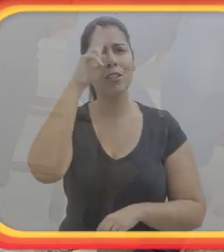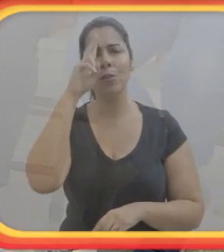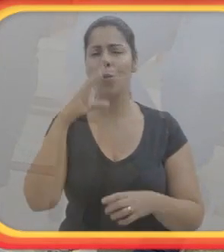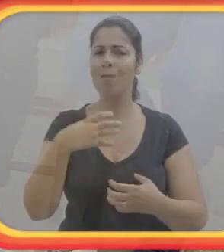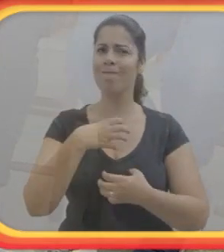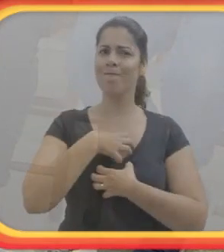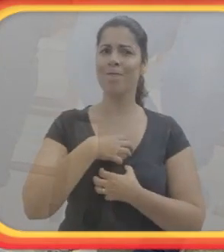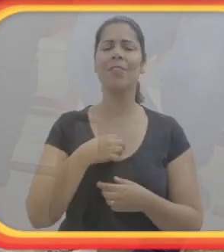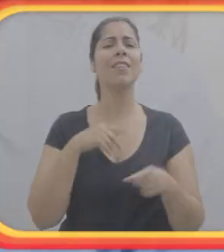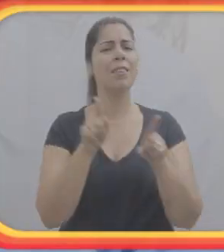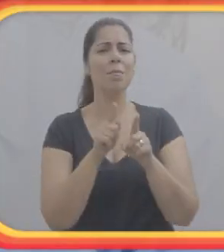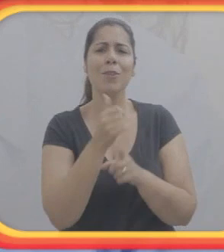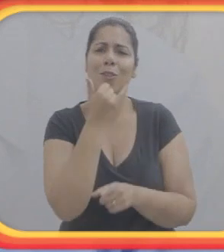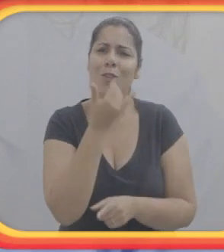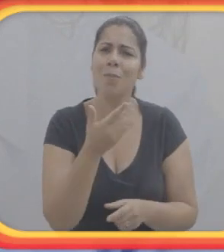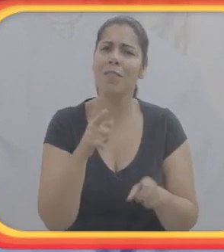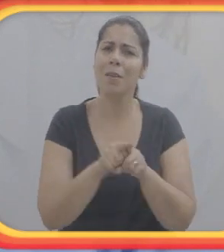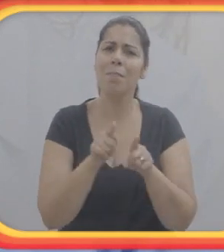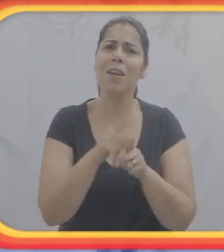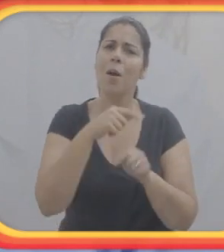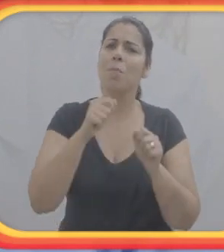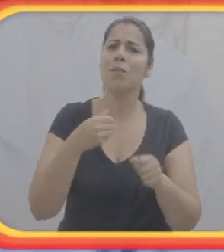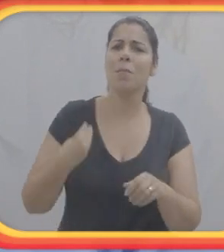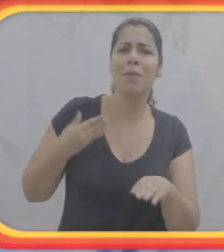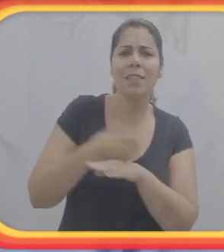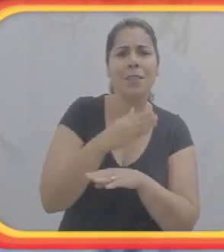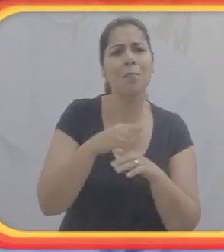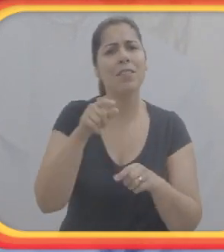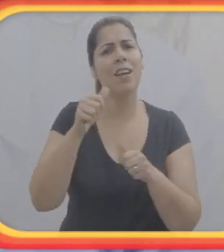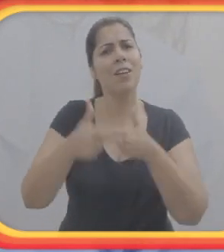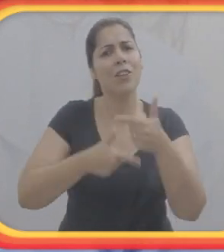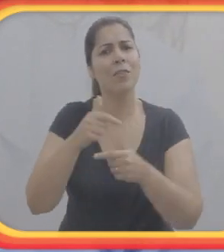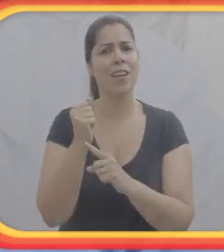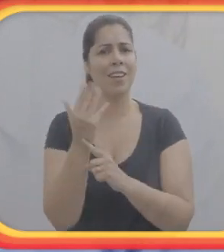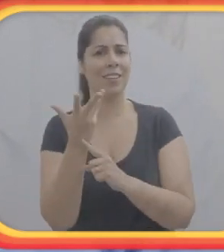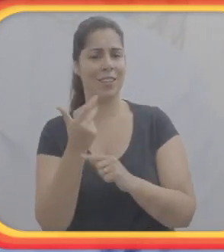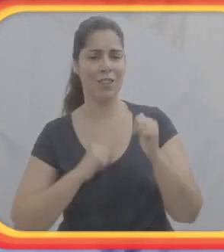eles poderem também participarem também